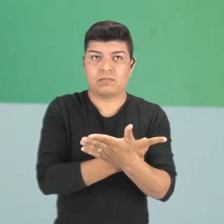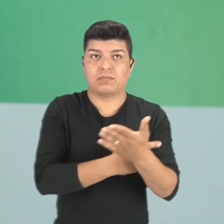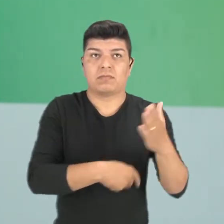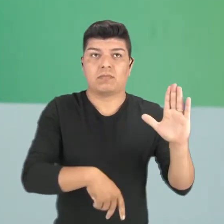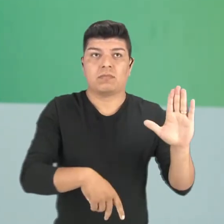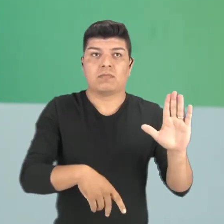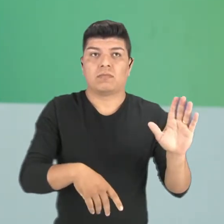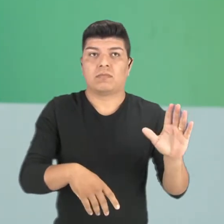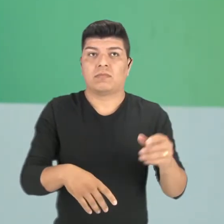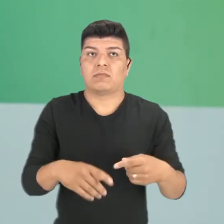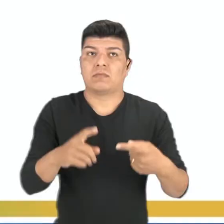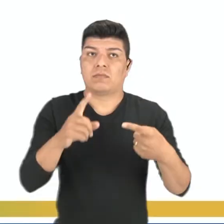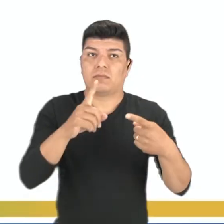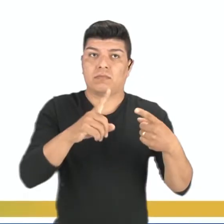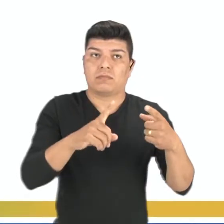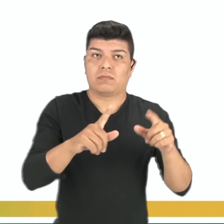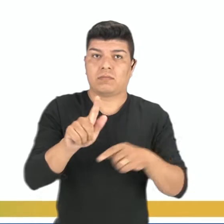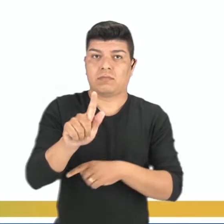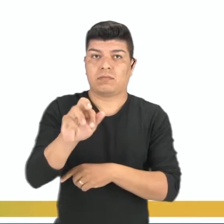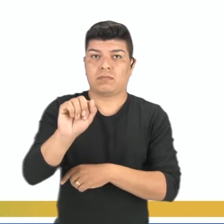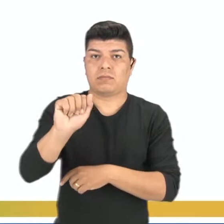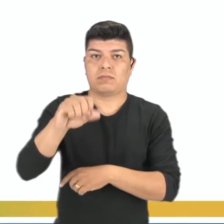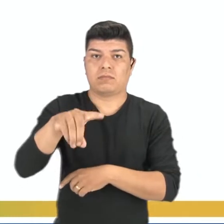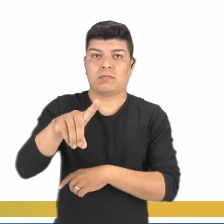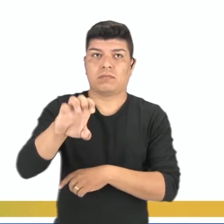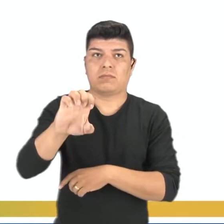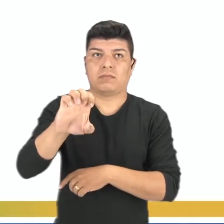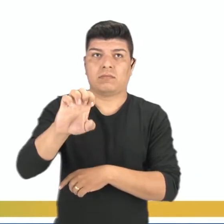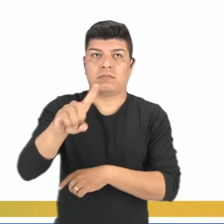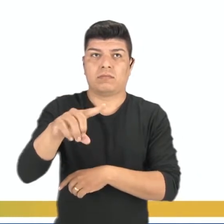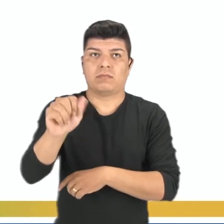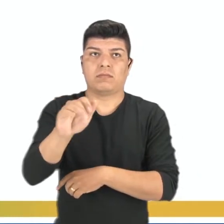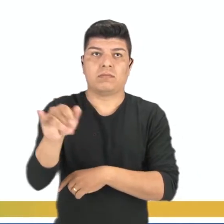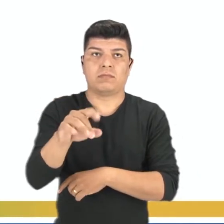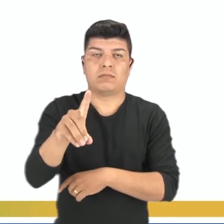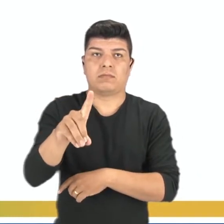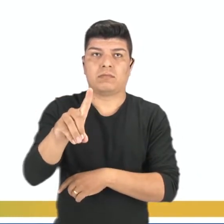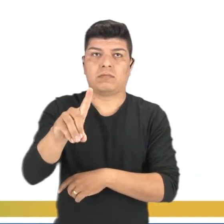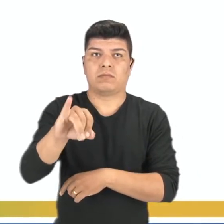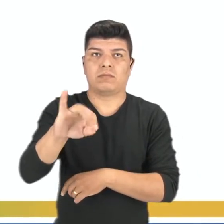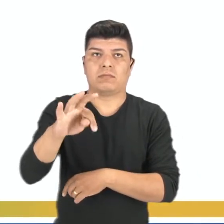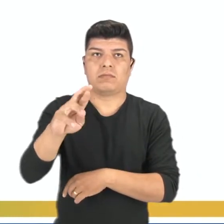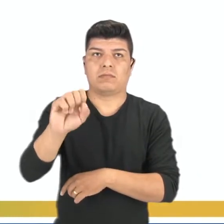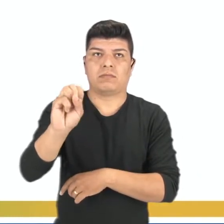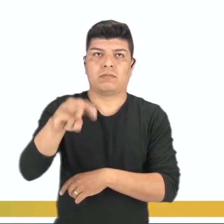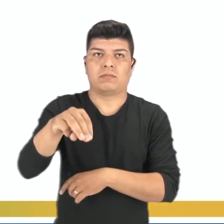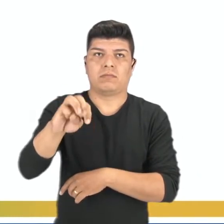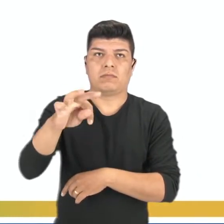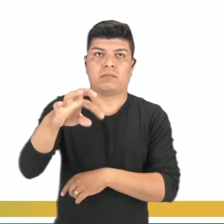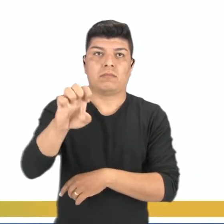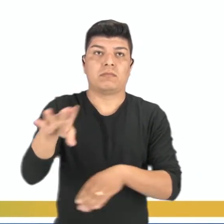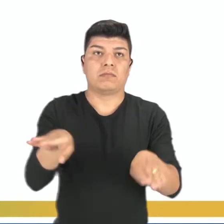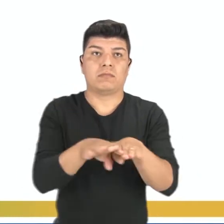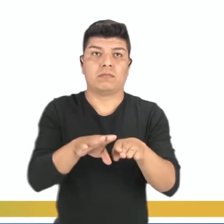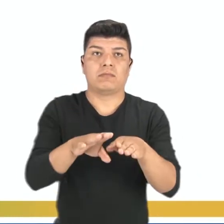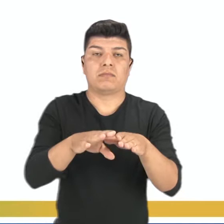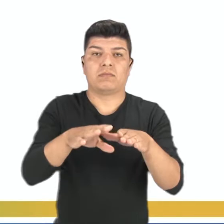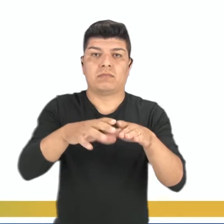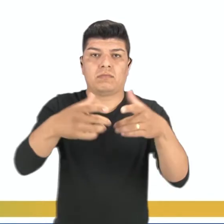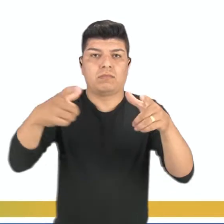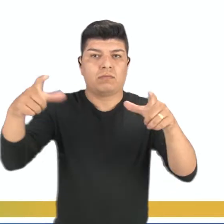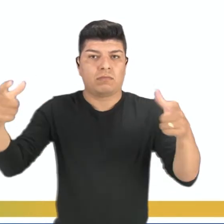grandeza diretamente proporcional, quando uma aumenta, a outra aumenta também. Ou, quando